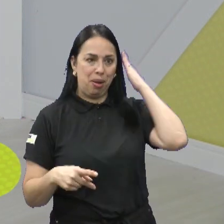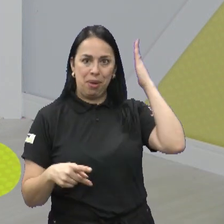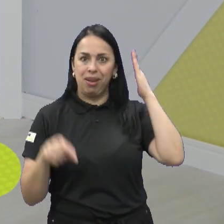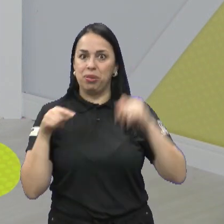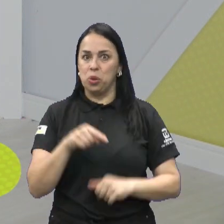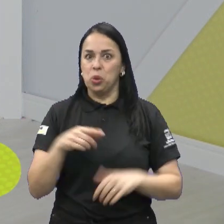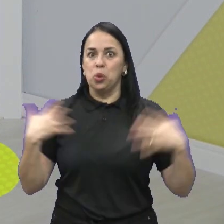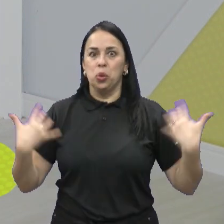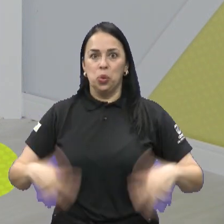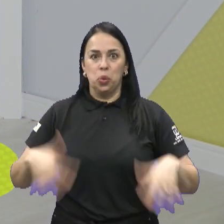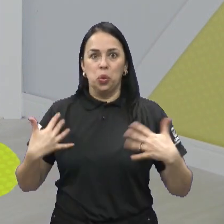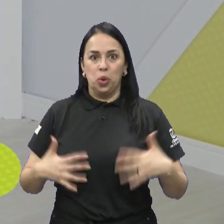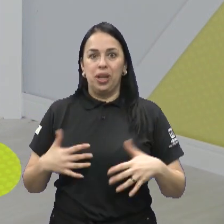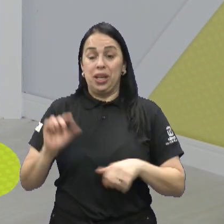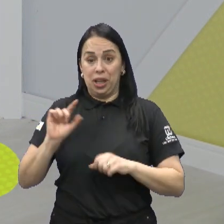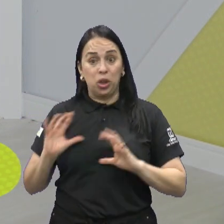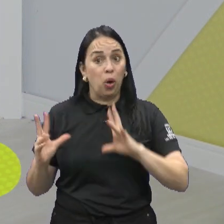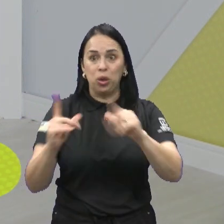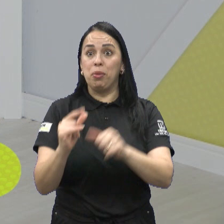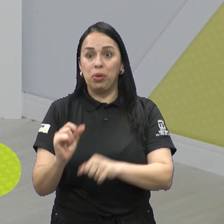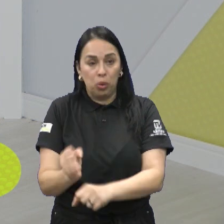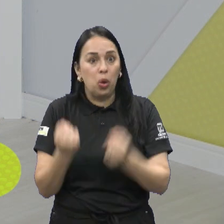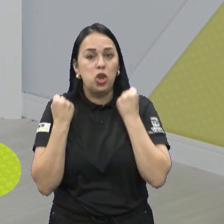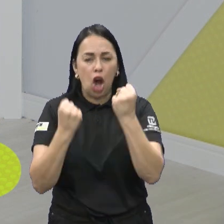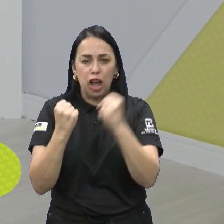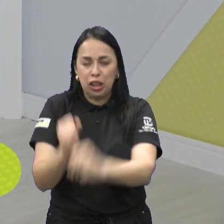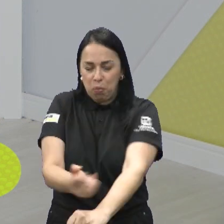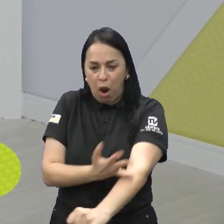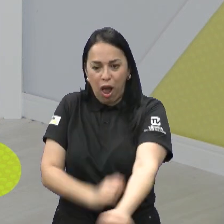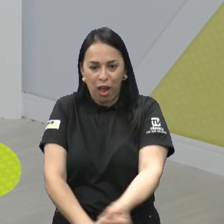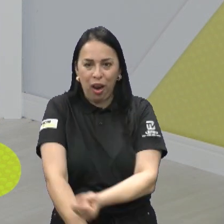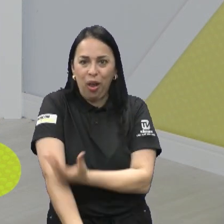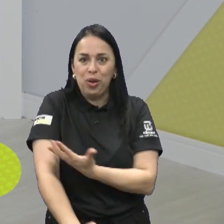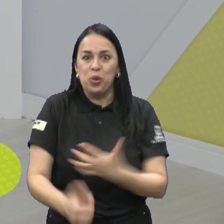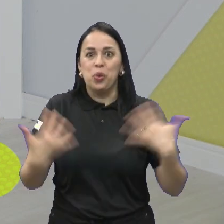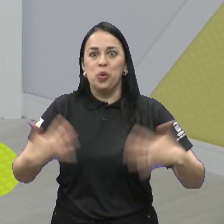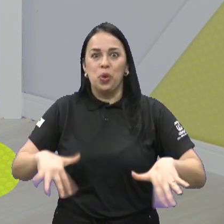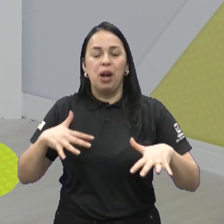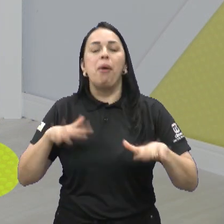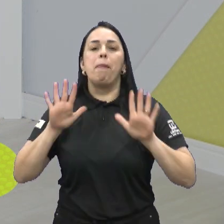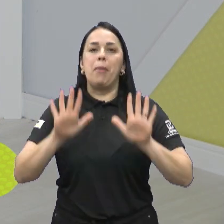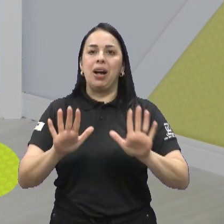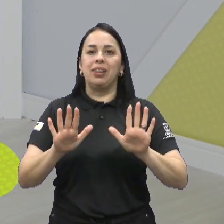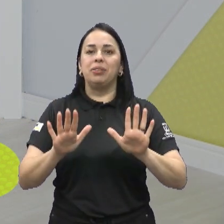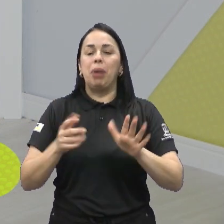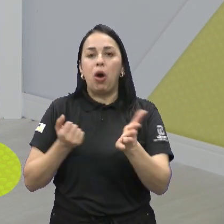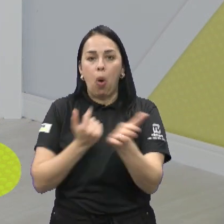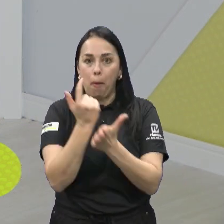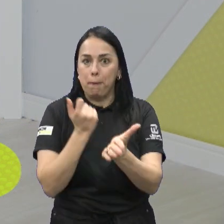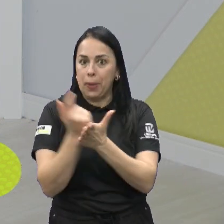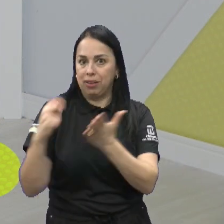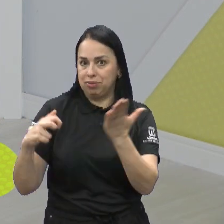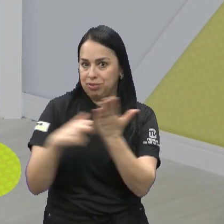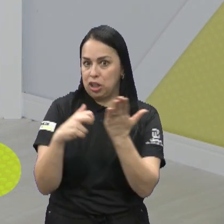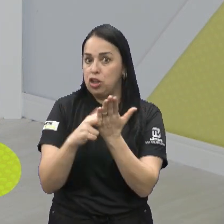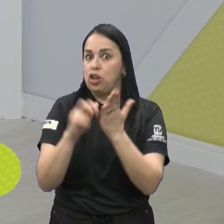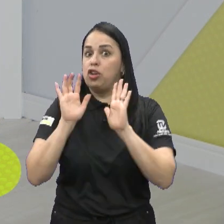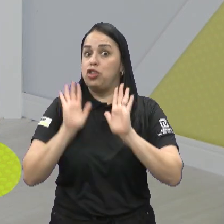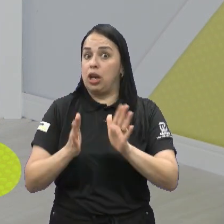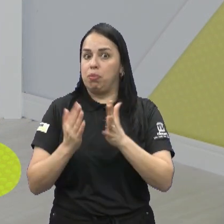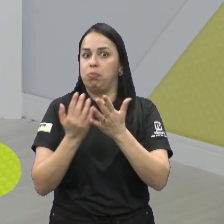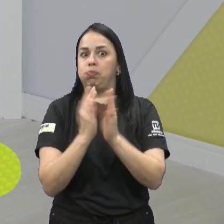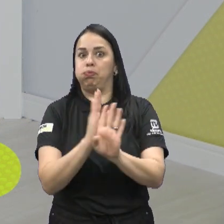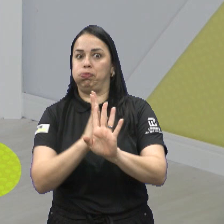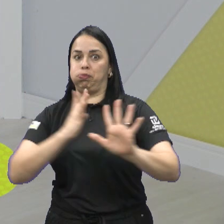que mexe com a emoção dos torcedores dos dois times. A movimentação para a compra de ingressos já é intensa,